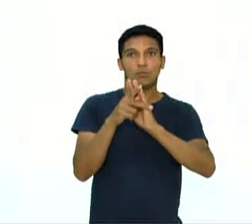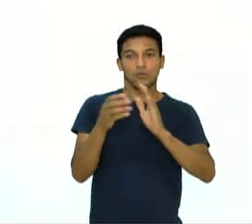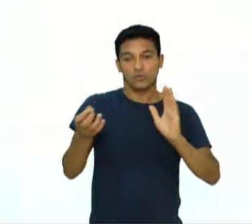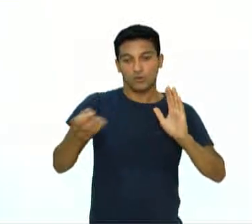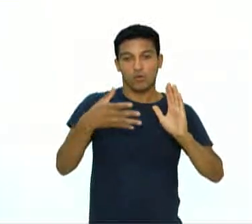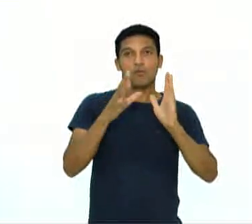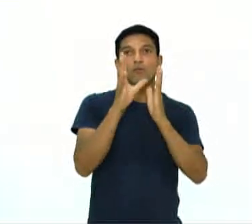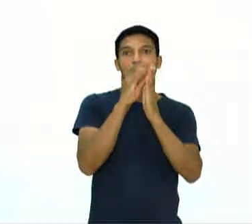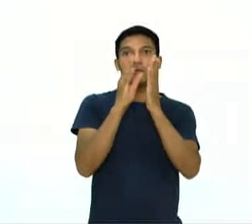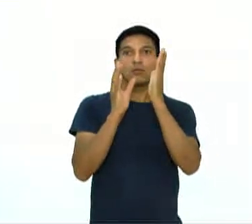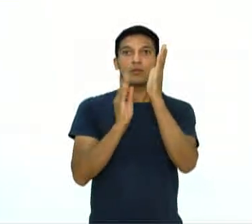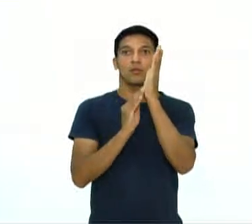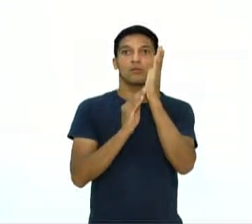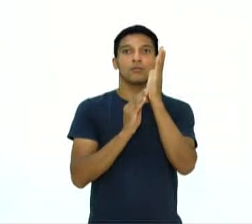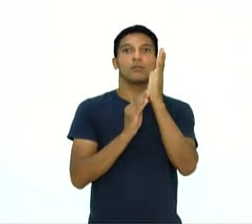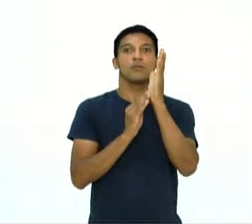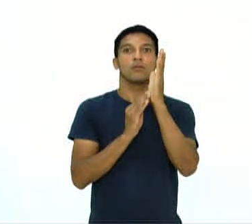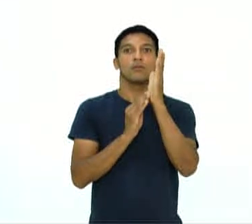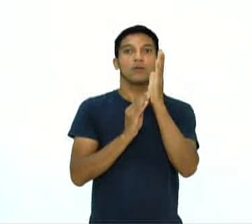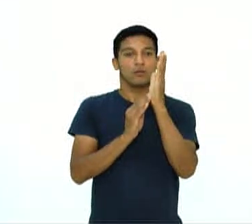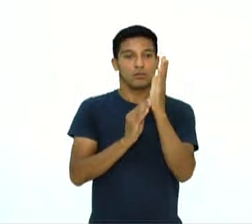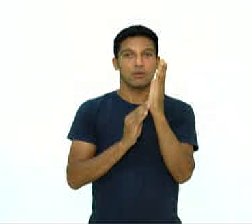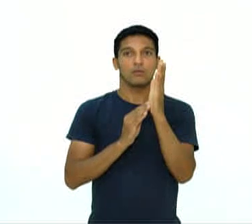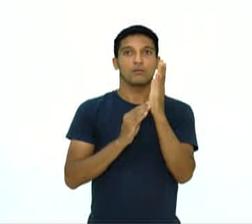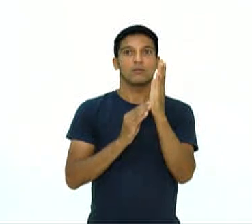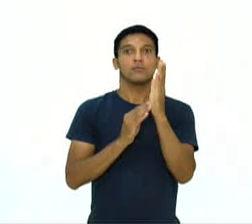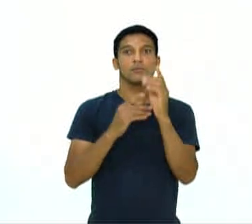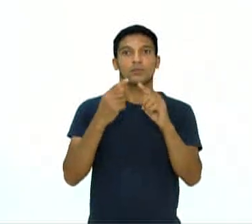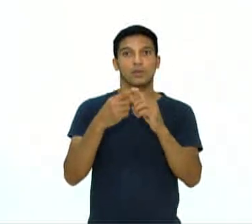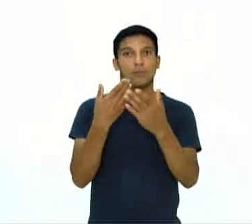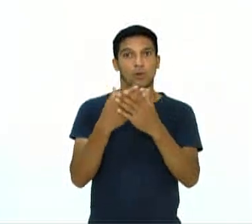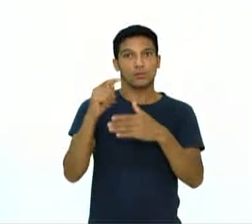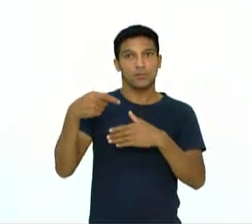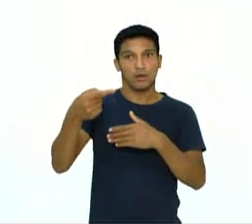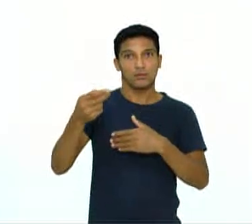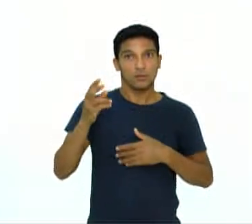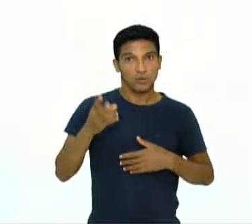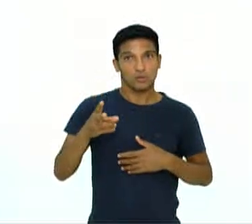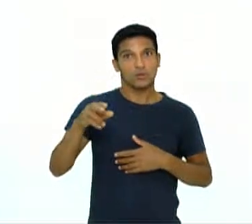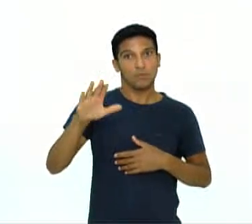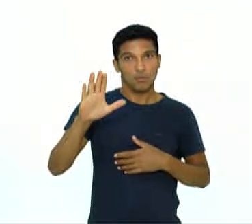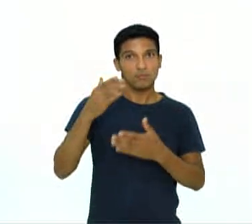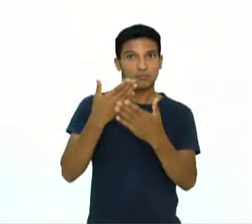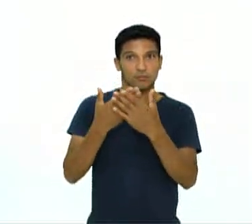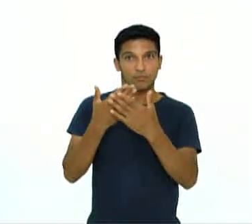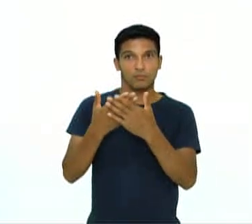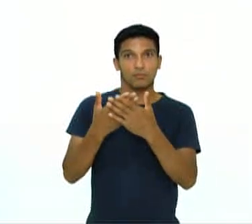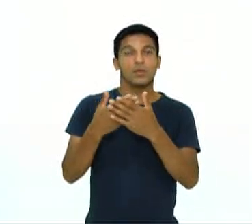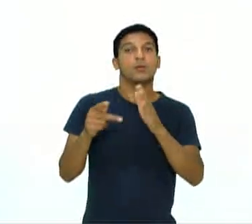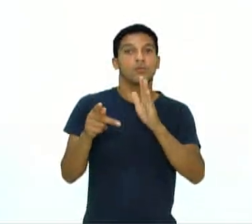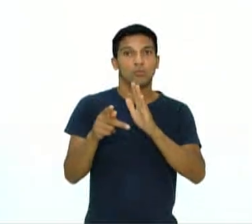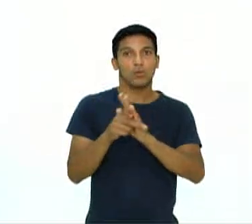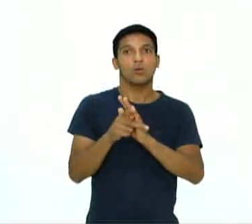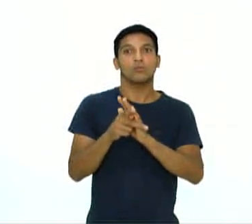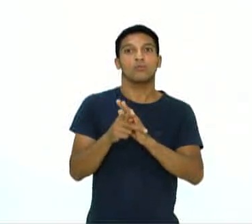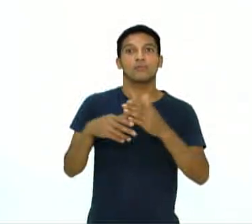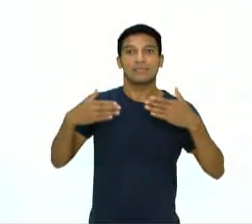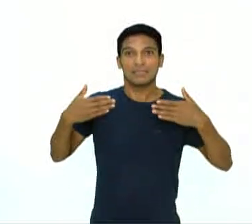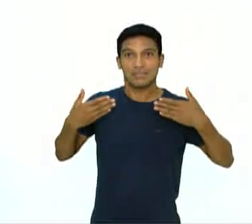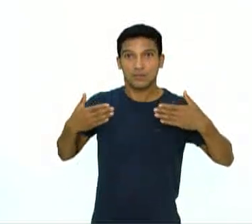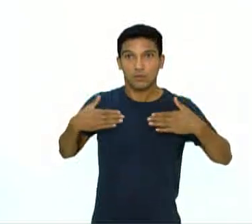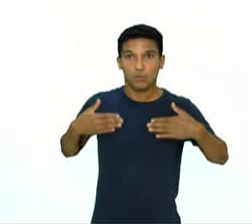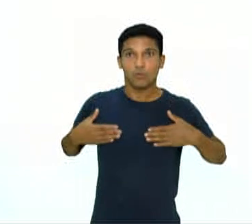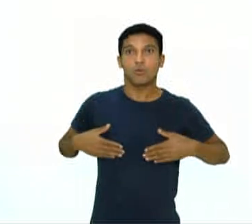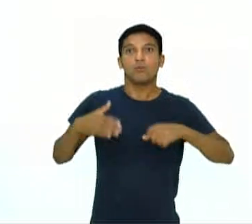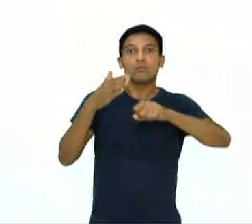conteúdo que a gente vai tratar nas nossas próximas aulas aí, as atividades de aventura. Então, olha